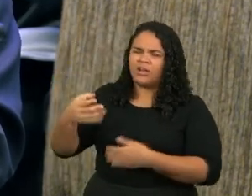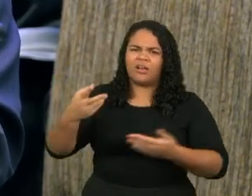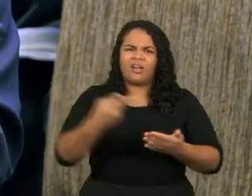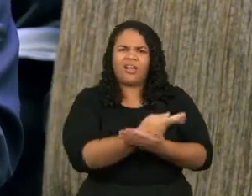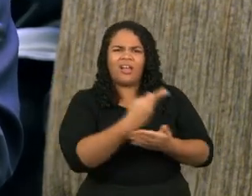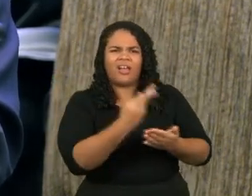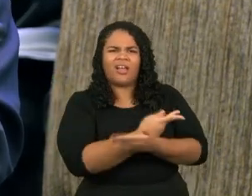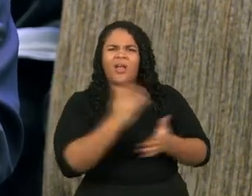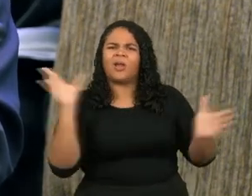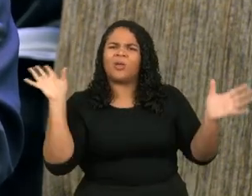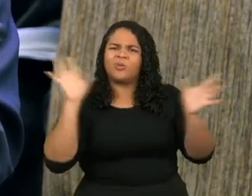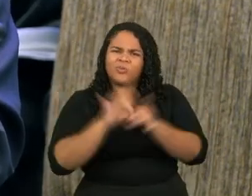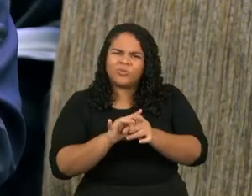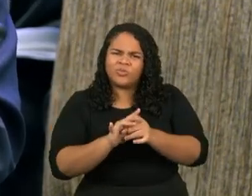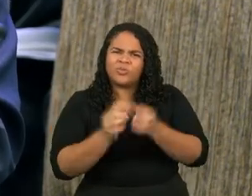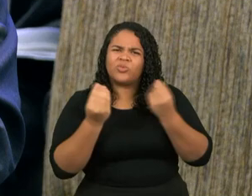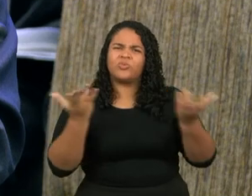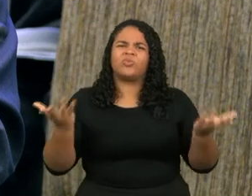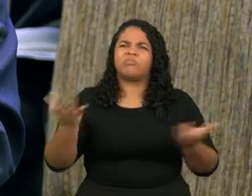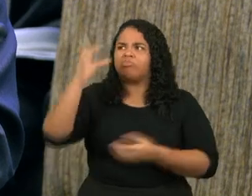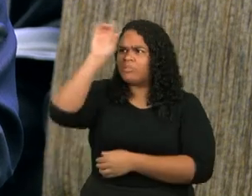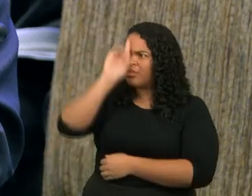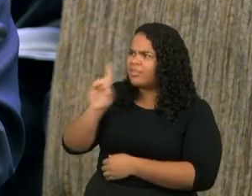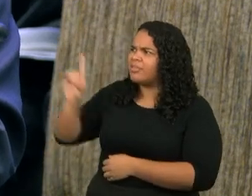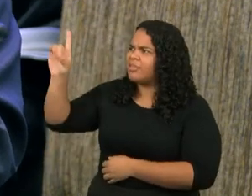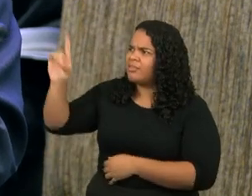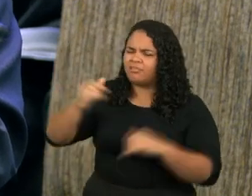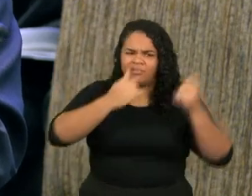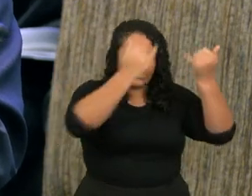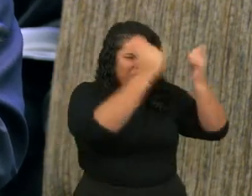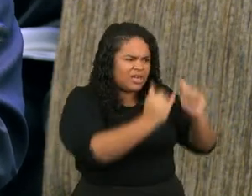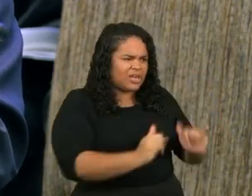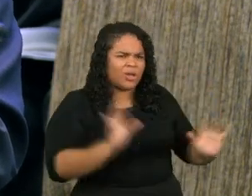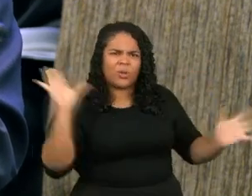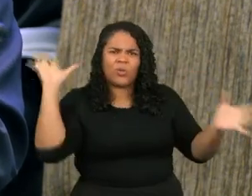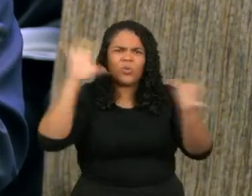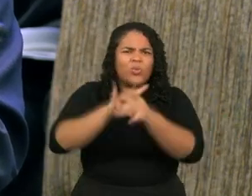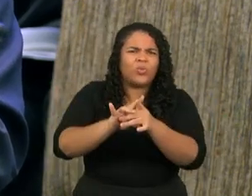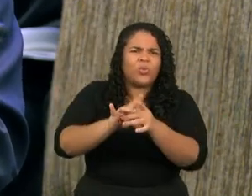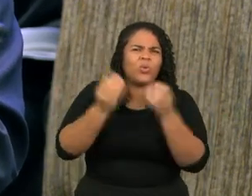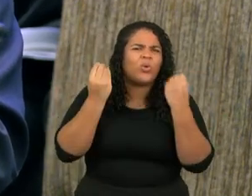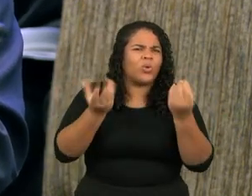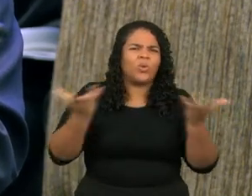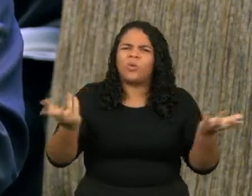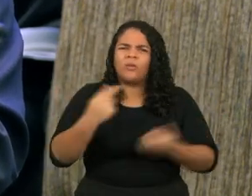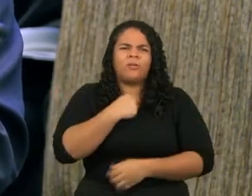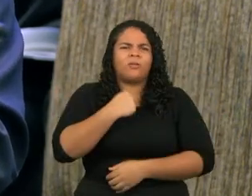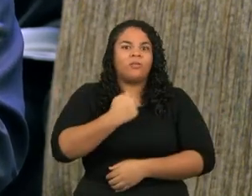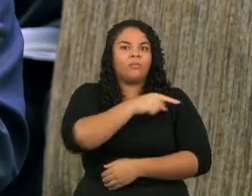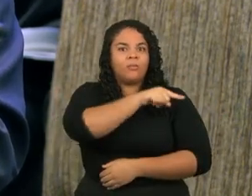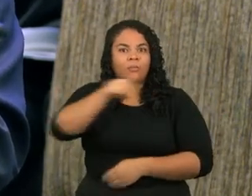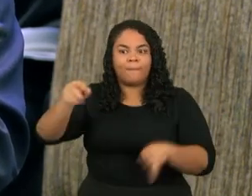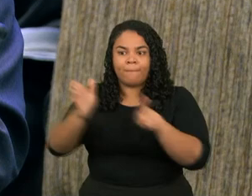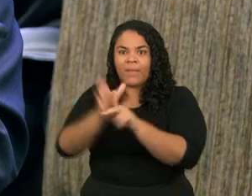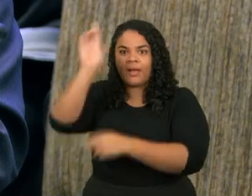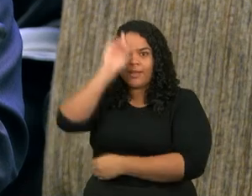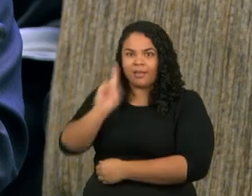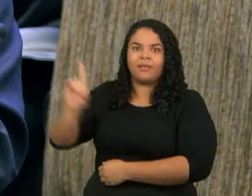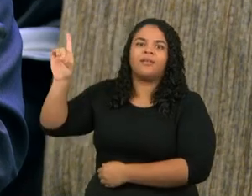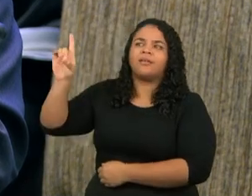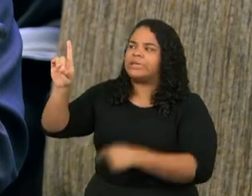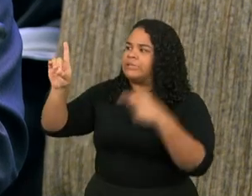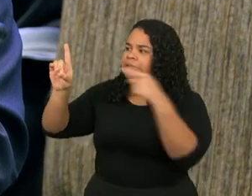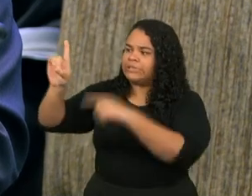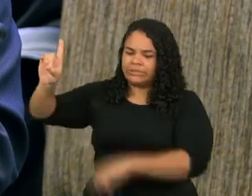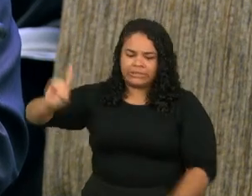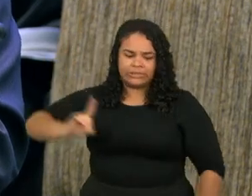consenso tem o templo de Deus com os Ídolos Porque vós sois o quê templo de Deus vivente como Deus disse